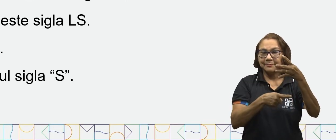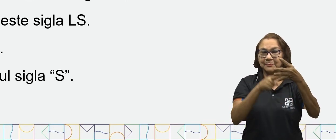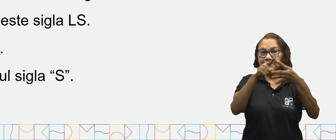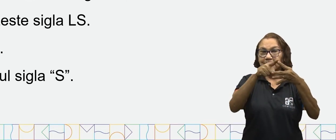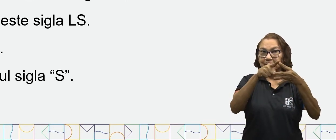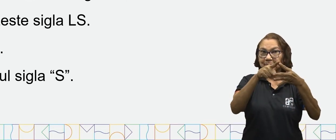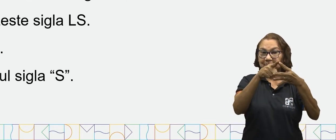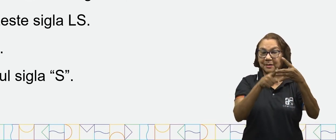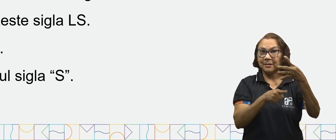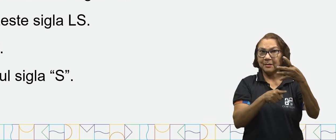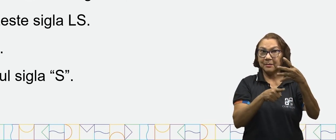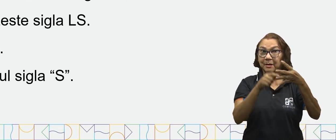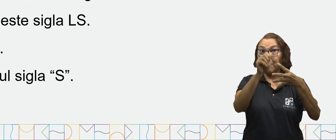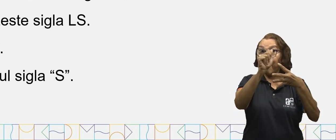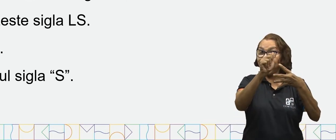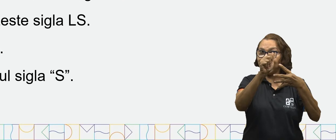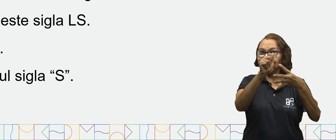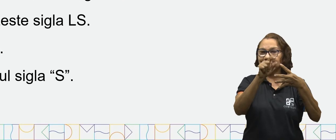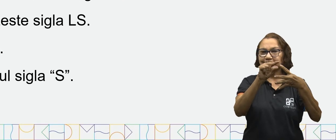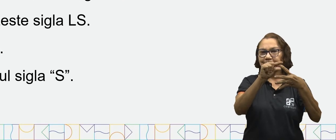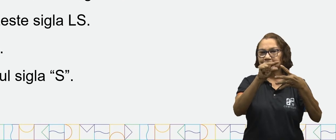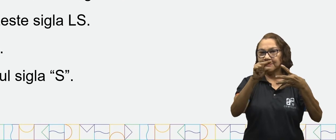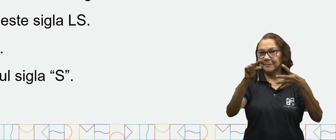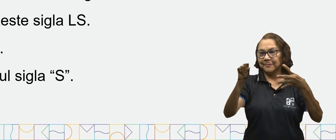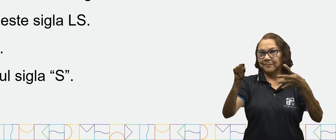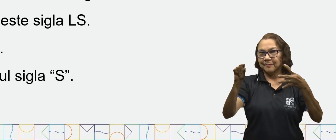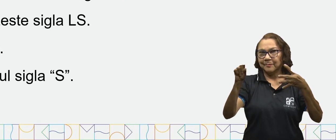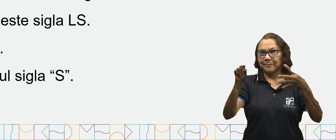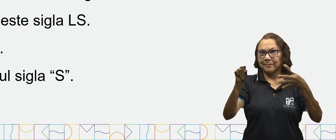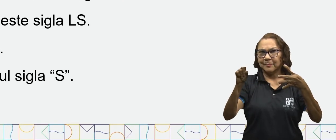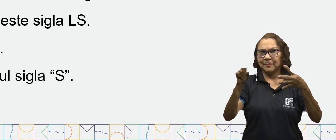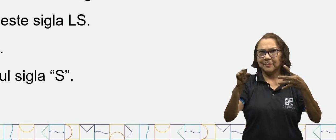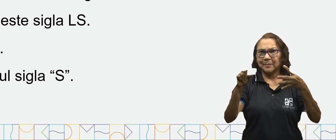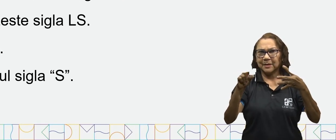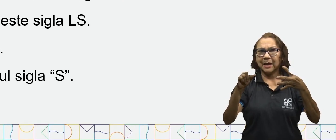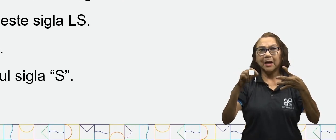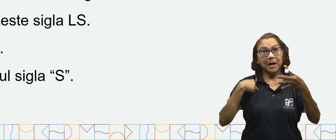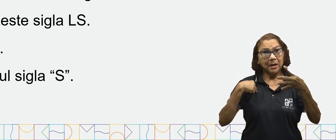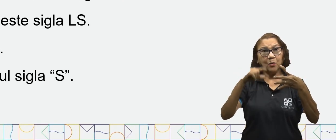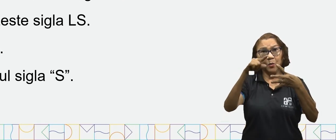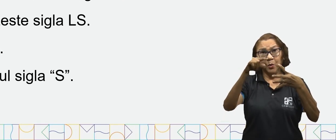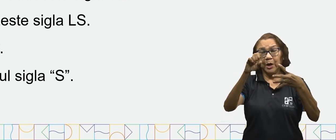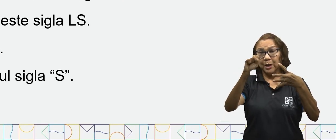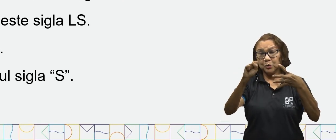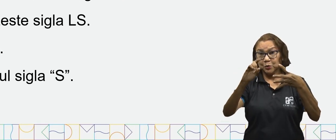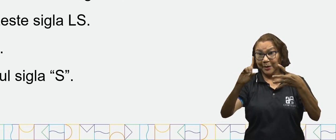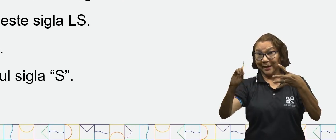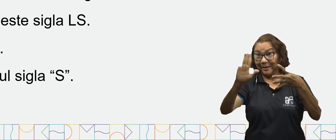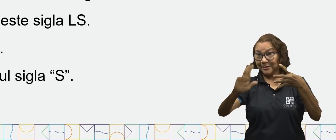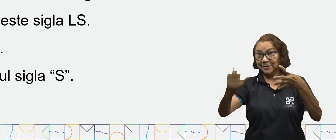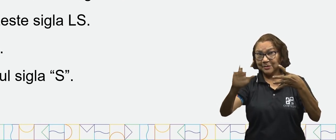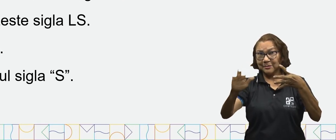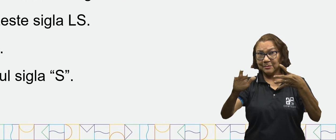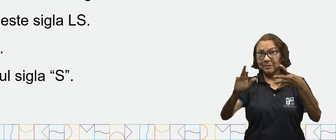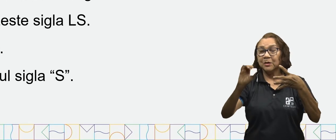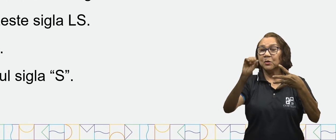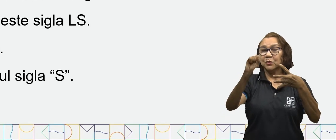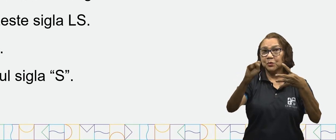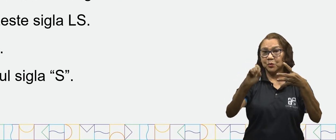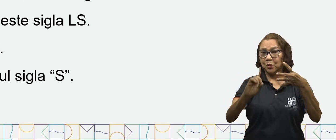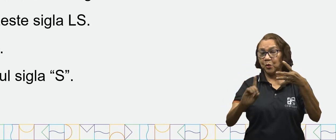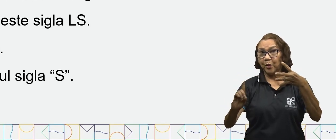os pontos colaterais podem ser representados também por uma letra. Marque